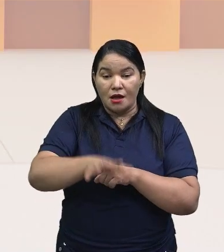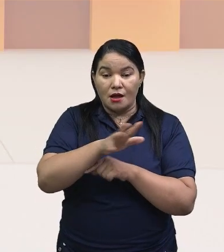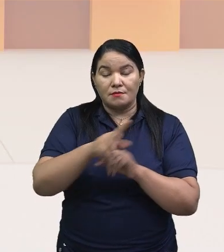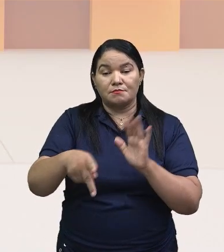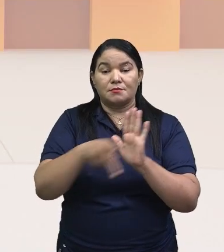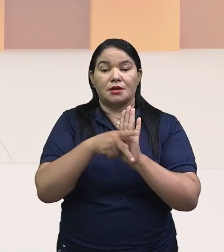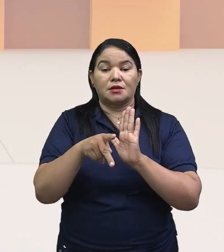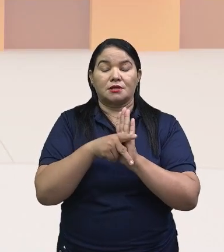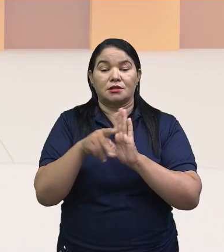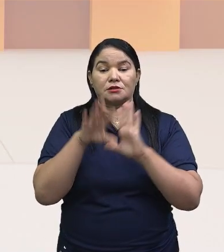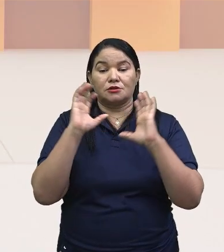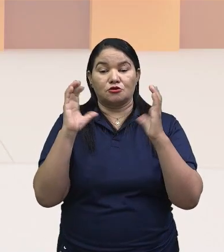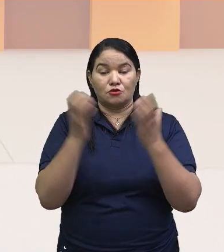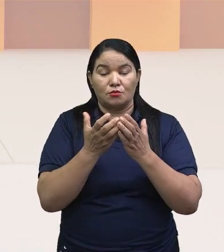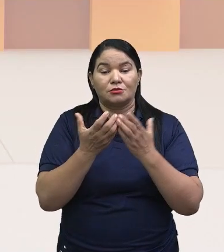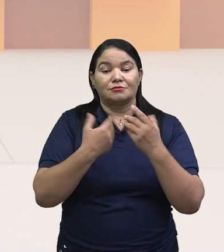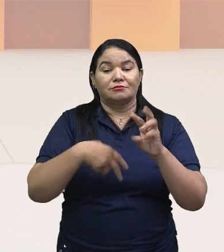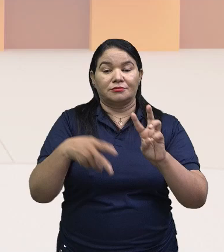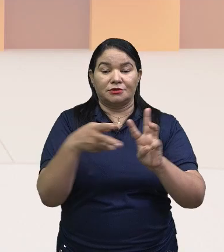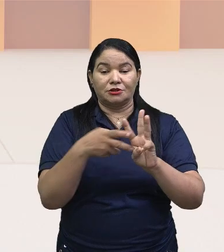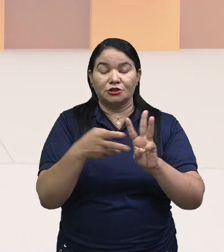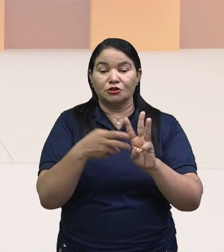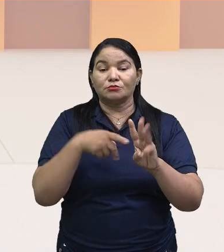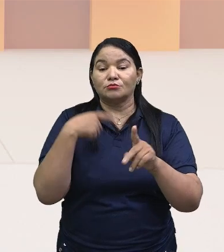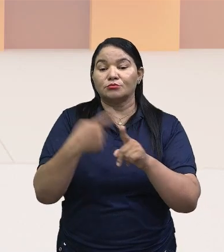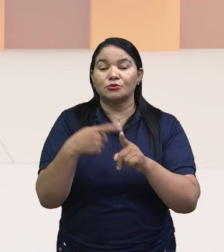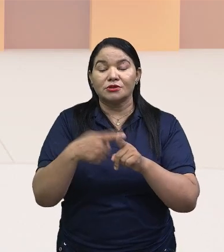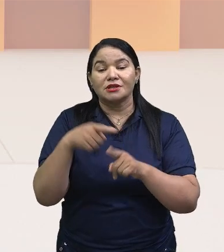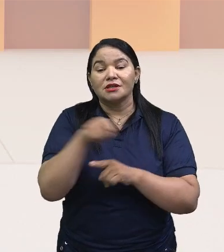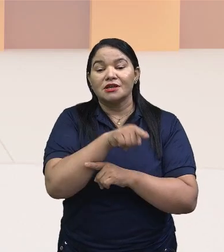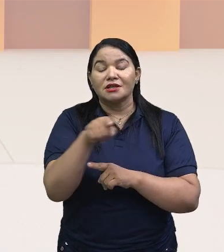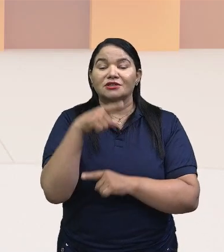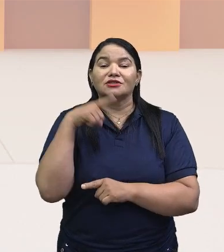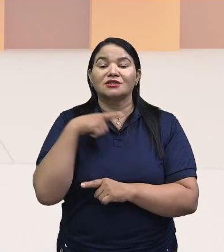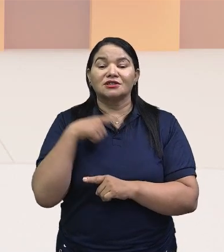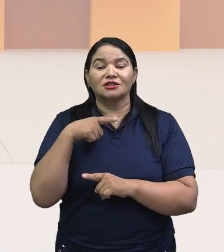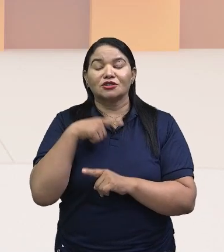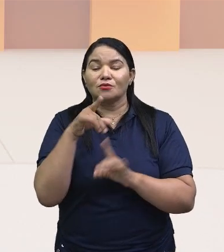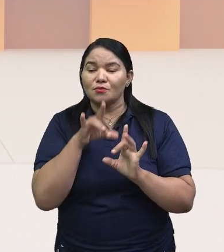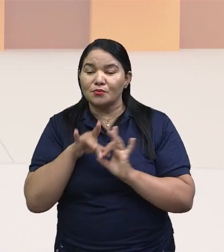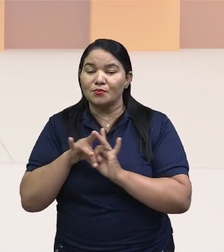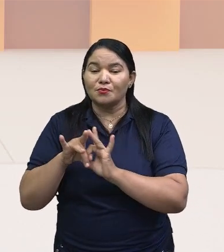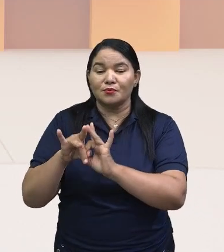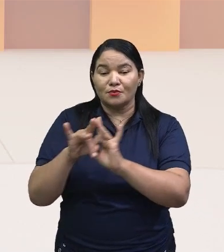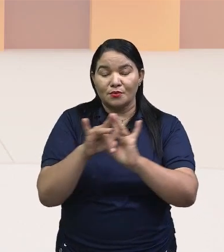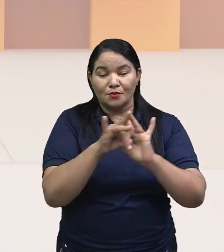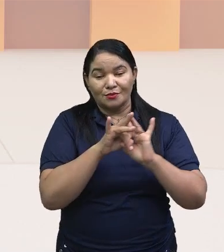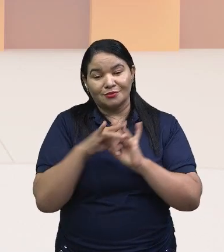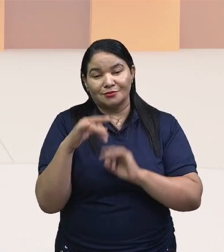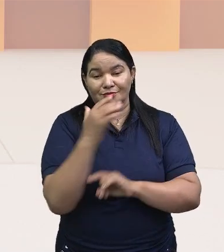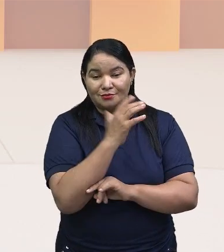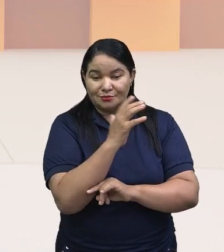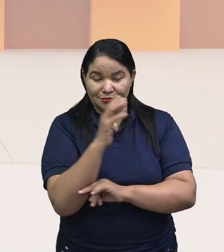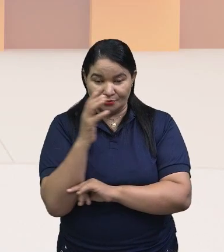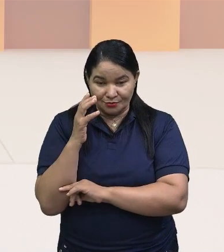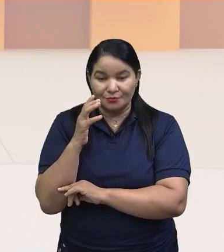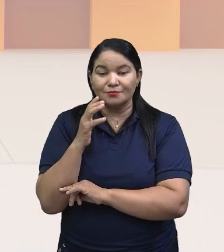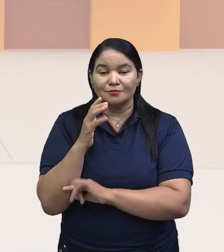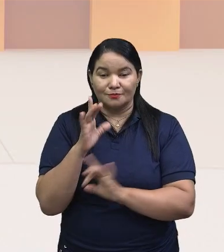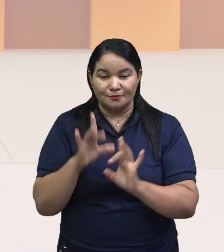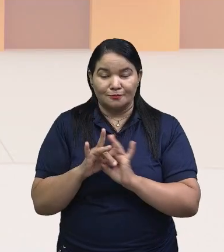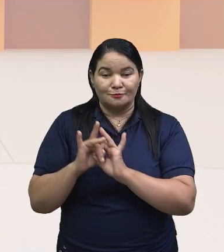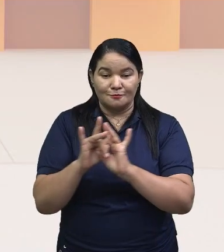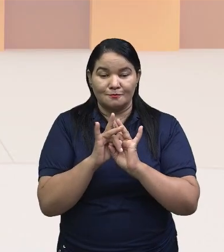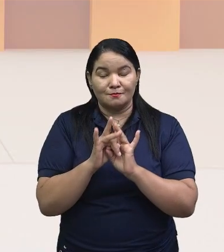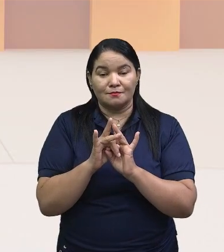a comunidades indígenas, pois eles estão ali em completa harmonia com a natureza, né? Então